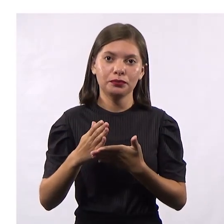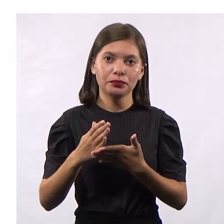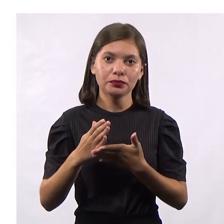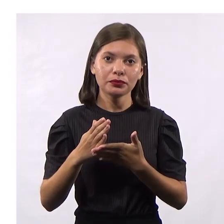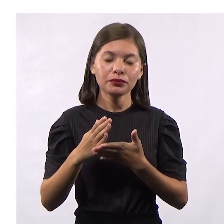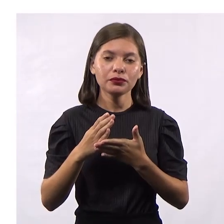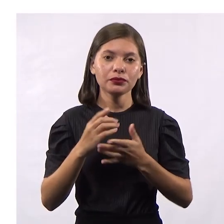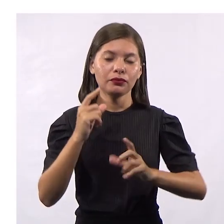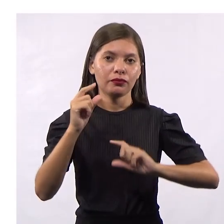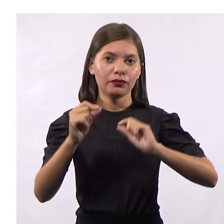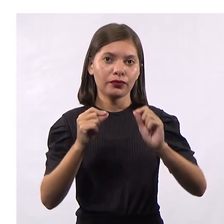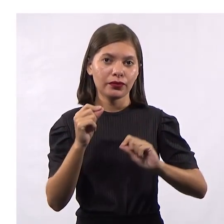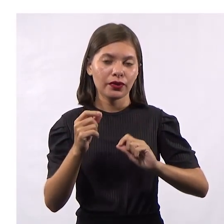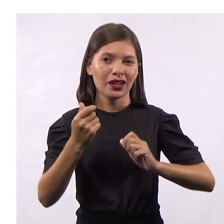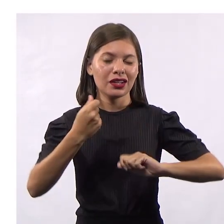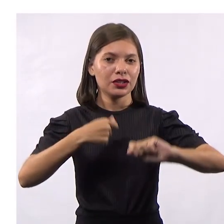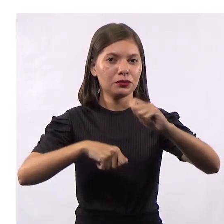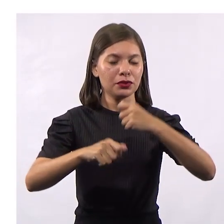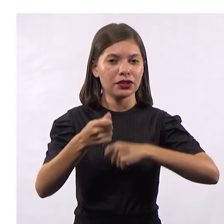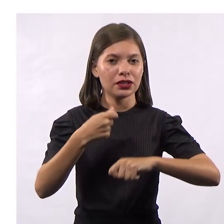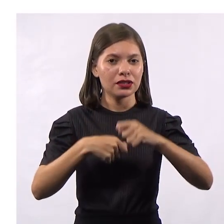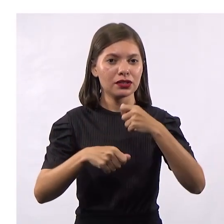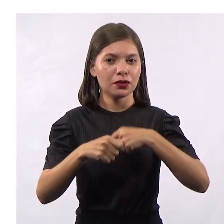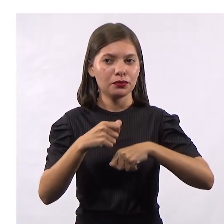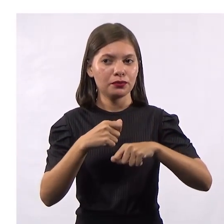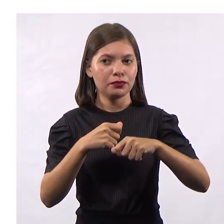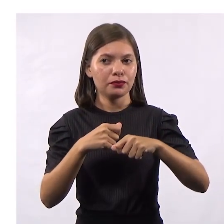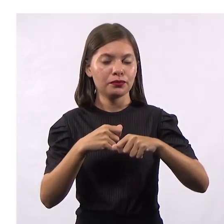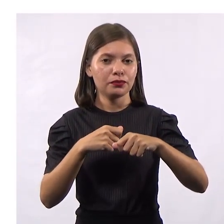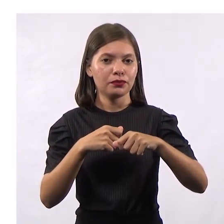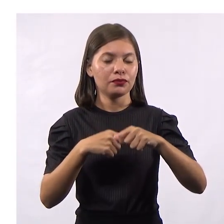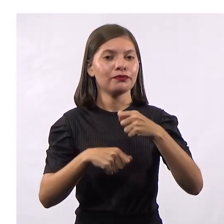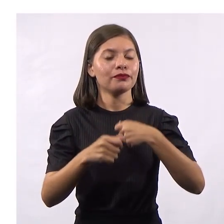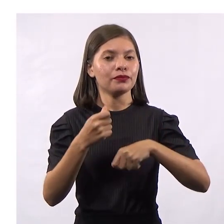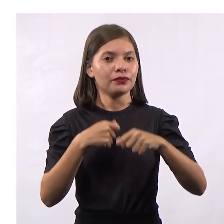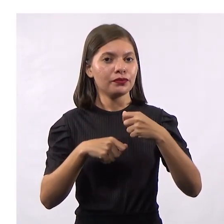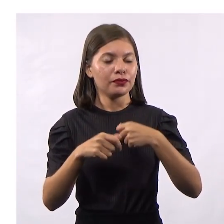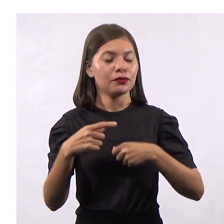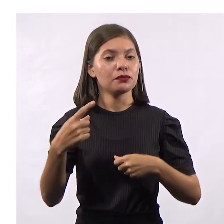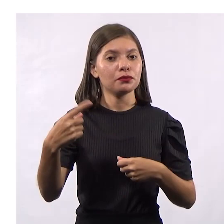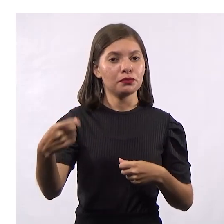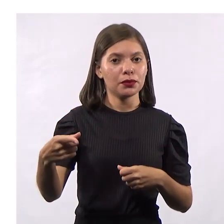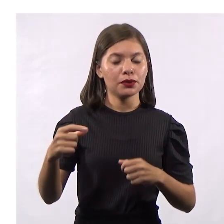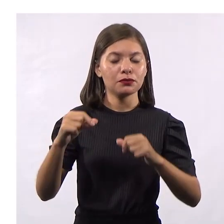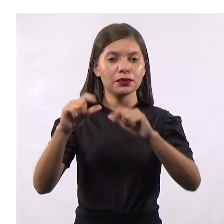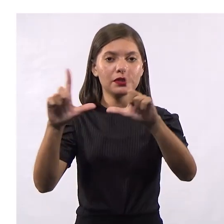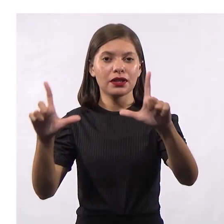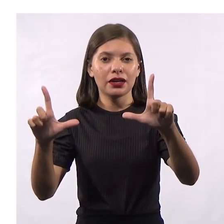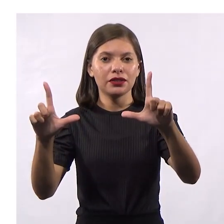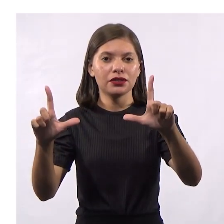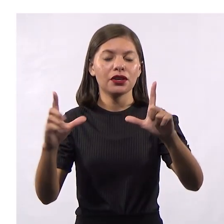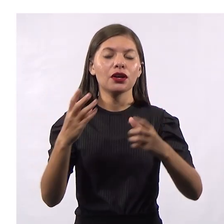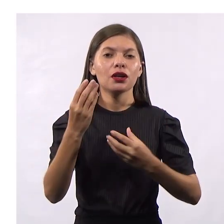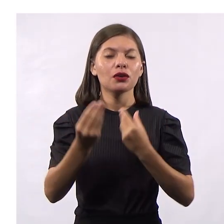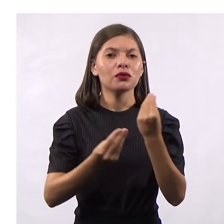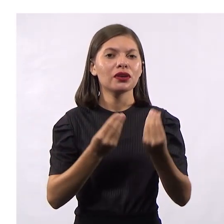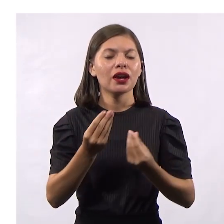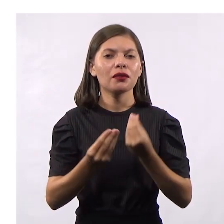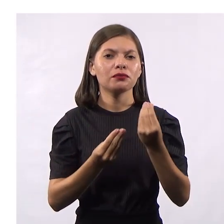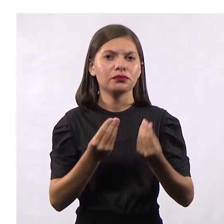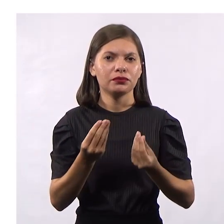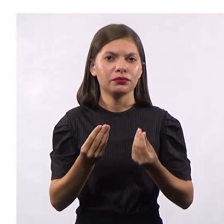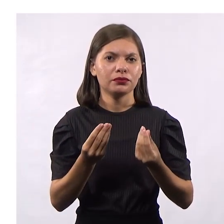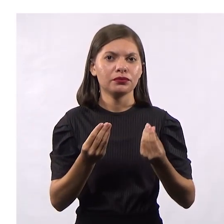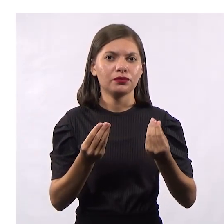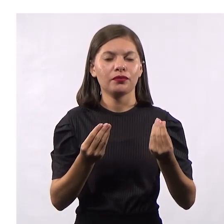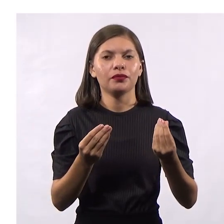divisão, né? Entre fatos da administração. E outra que eu vou mencionar no próximo slide. O que são